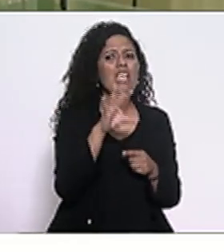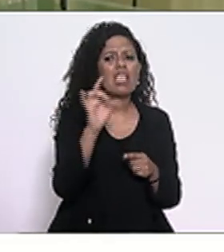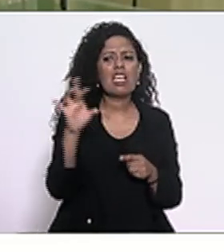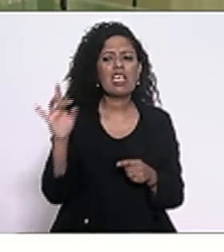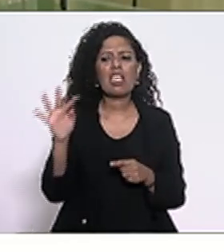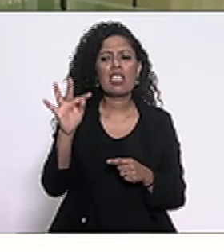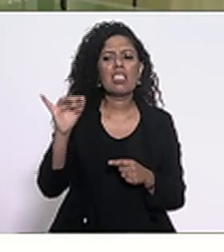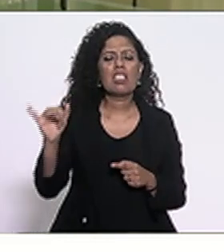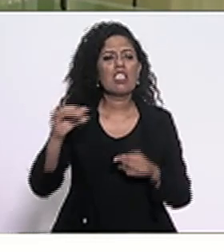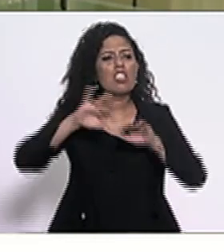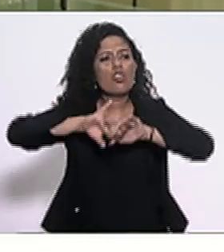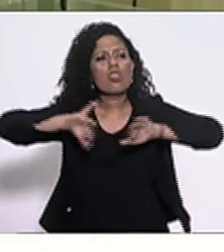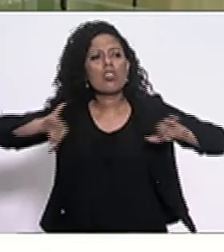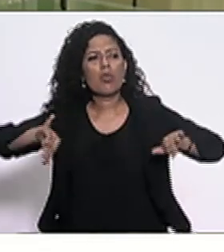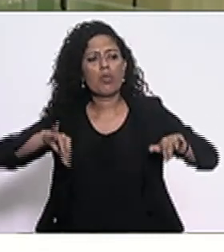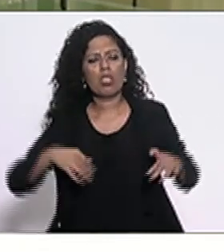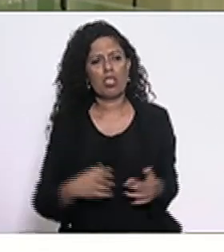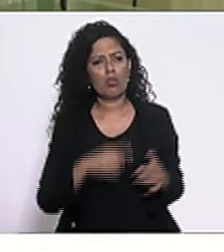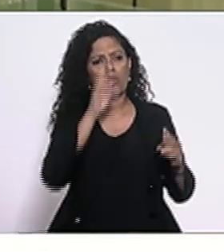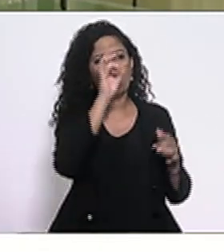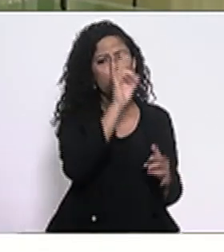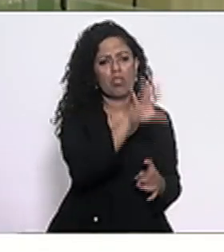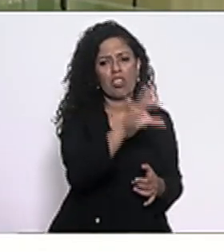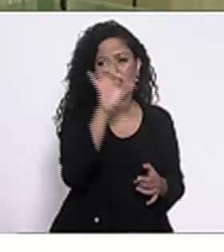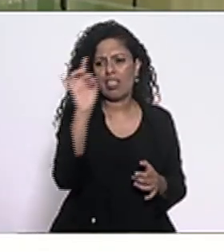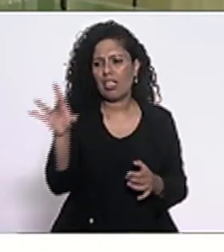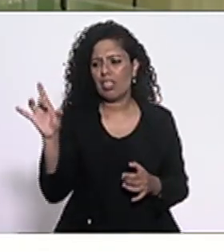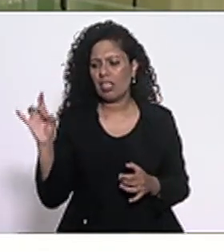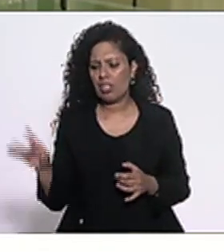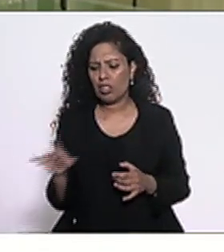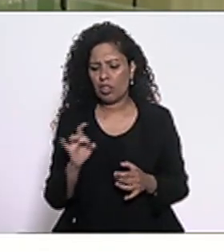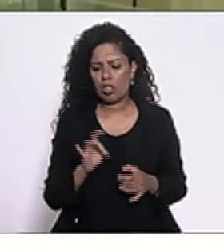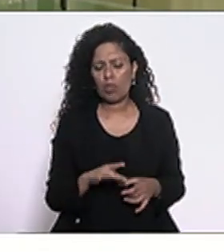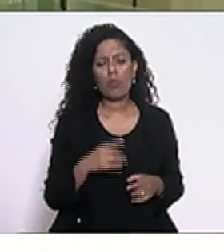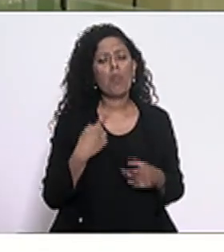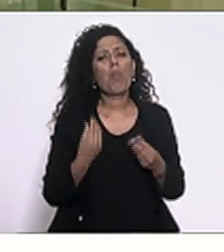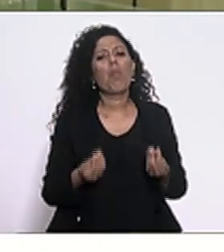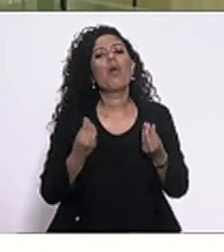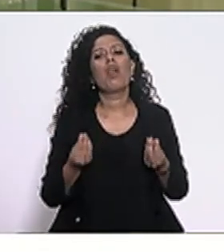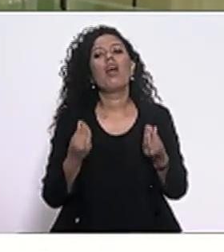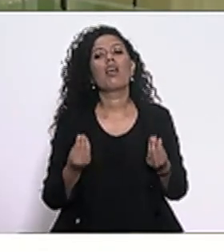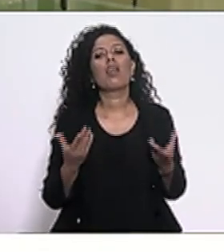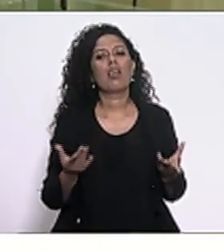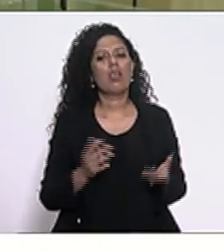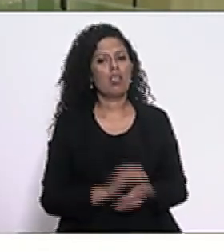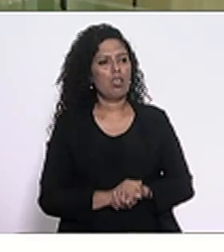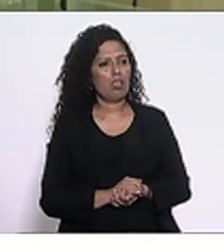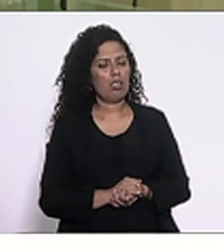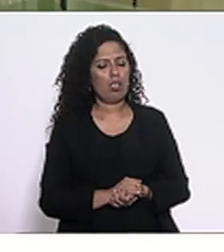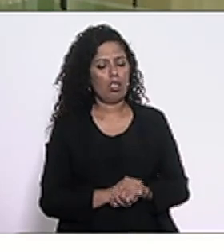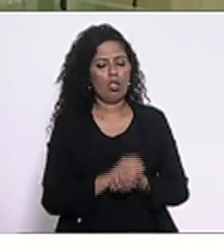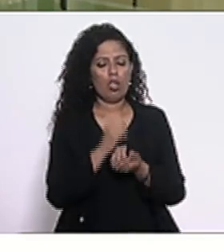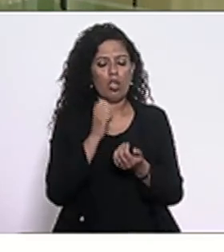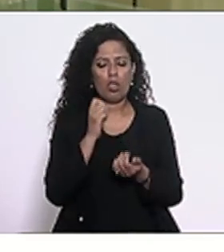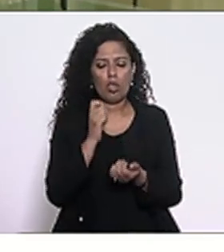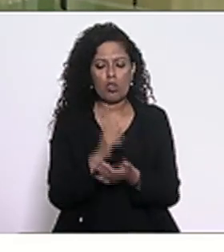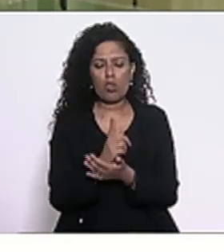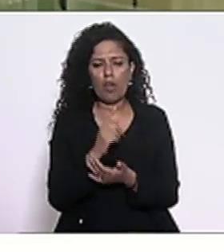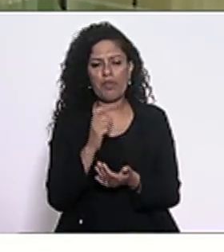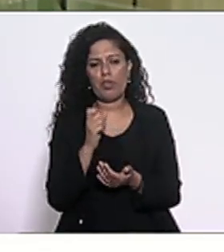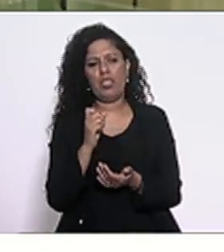muitas vezes você vai comprando licenças de software, você vai comprando hardware, vai comprando parte de redes